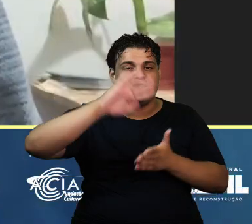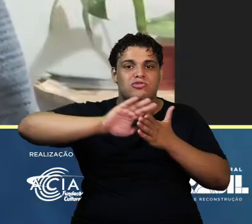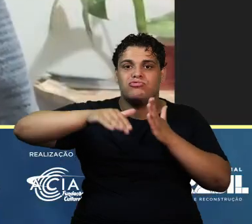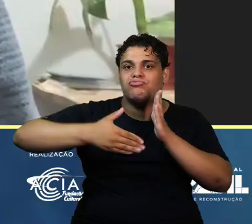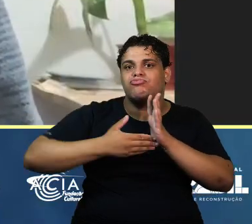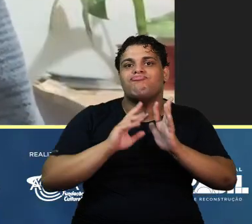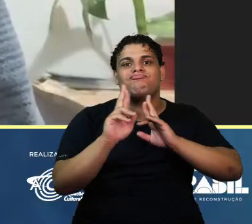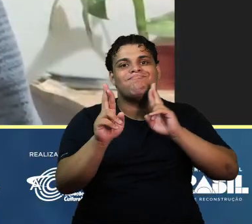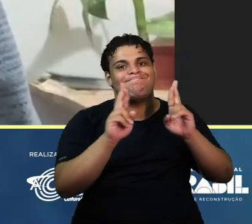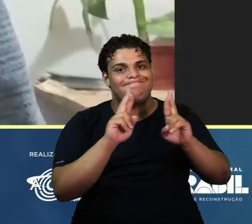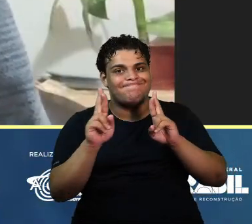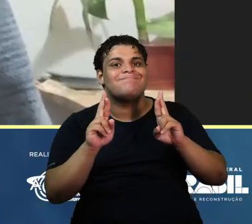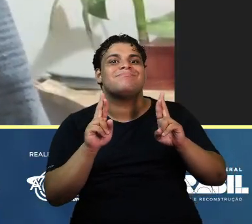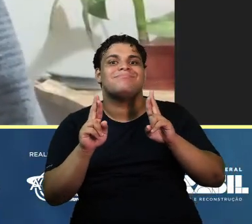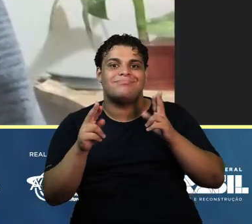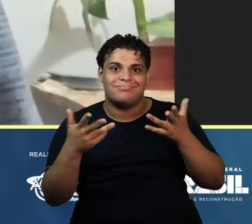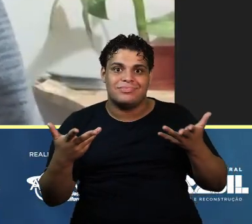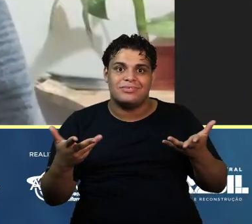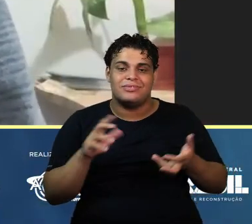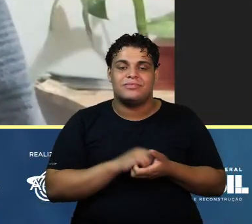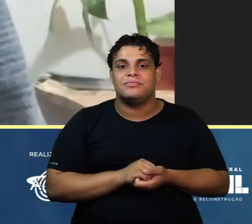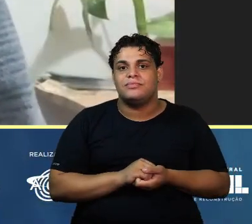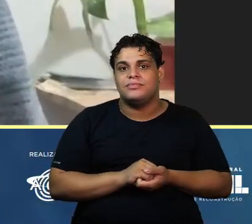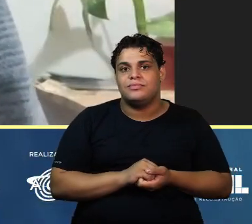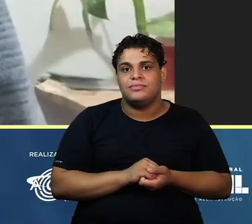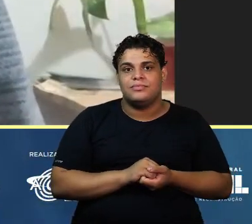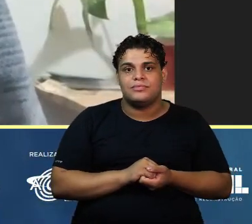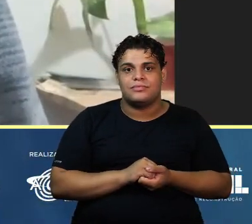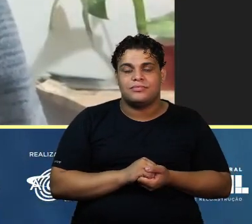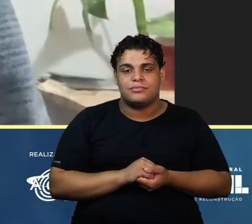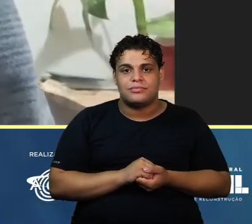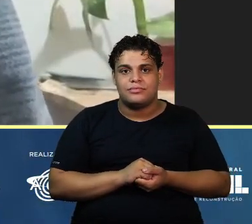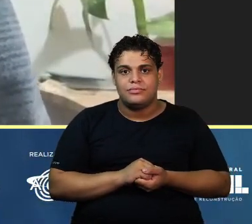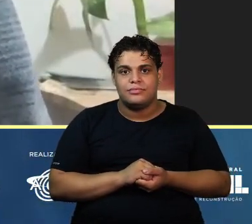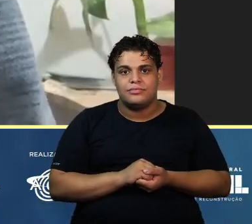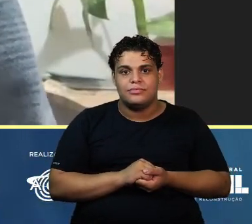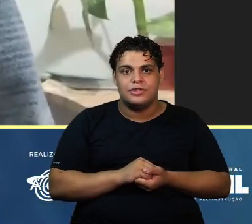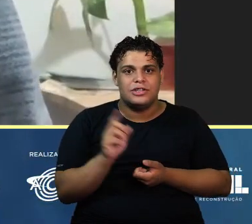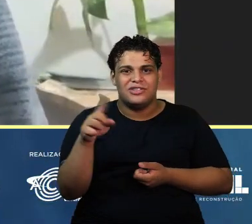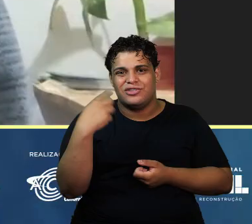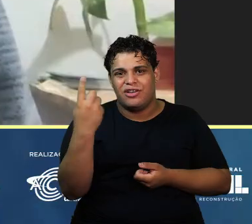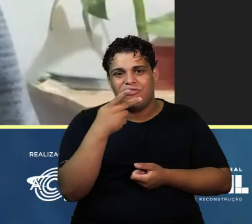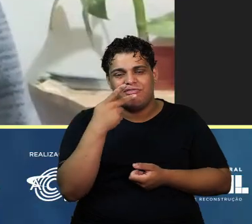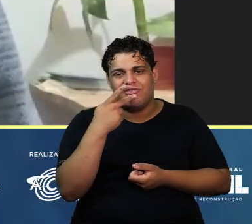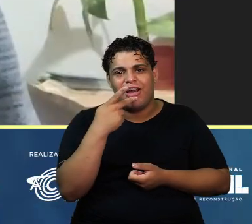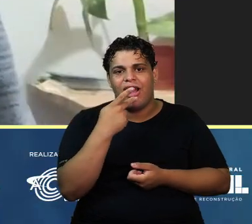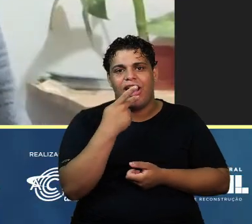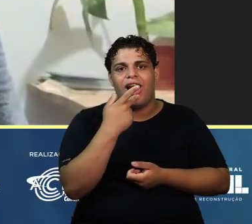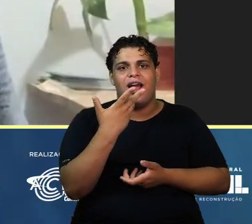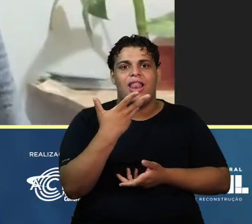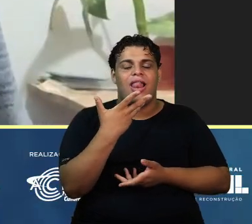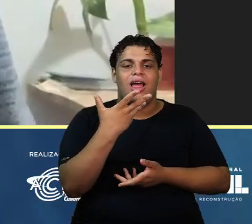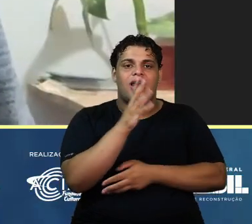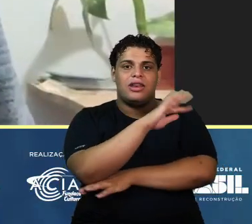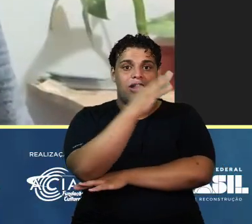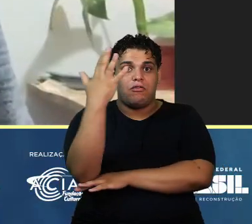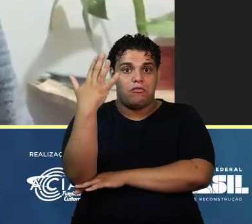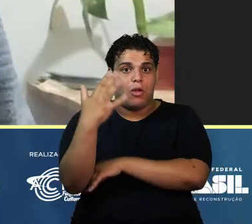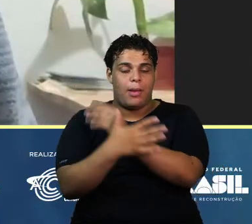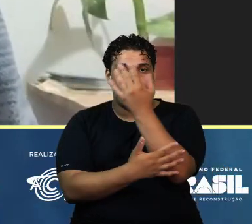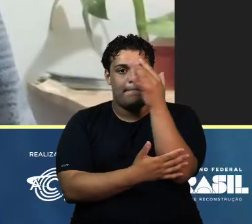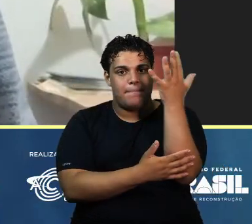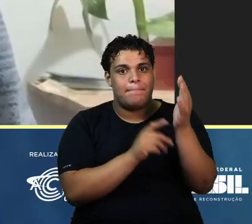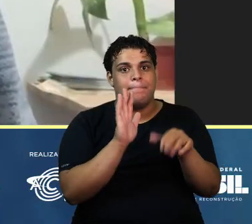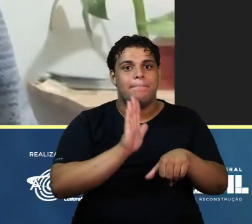oceano, que é o grande pulmão do planeta Terra. A gente fala, né, das florestas, mas grande parte do oxigênio que a